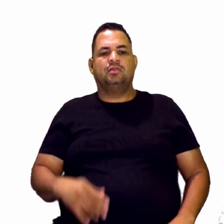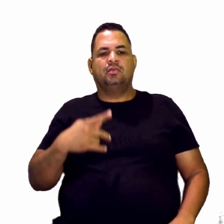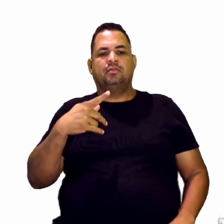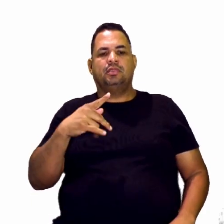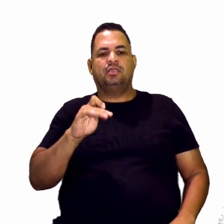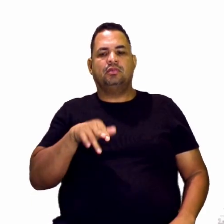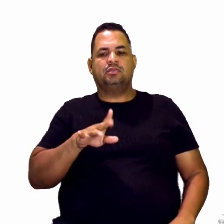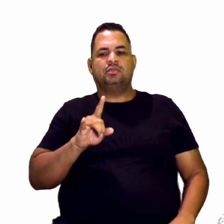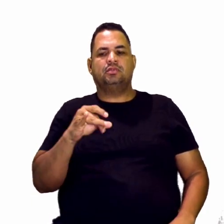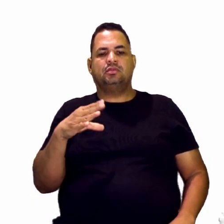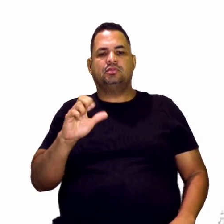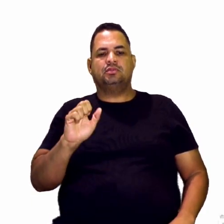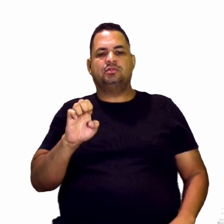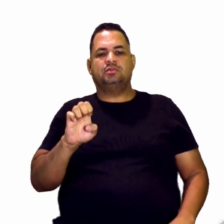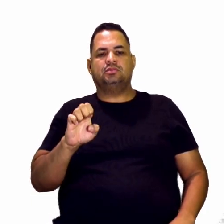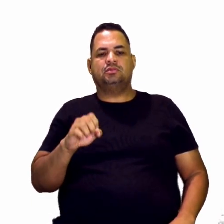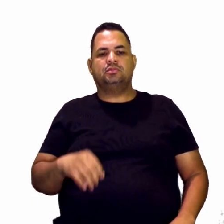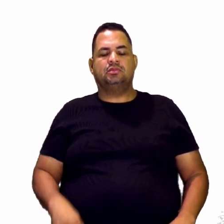pinocitose,